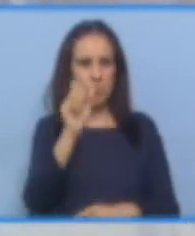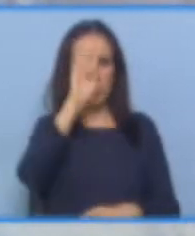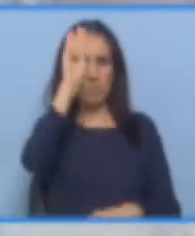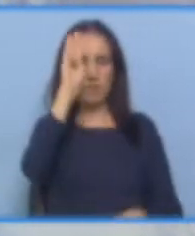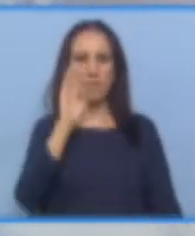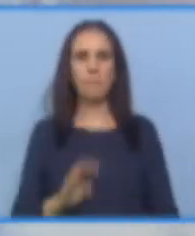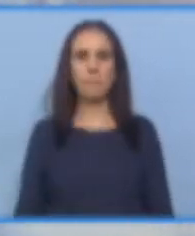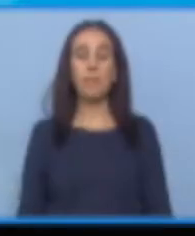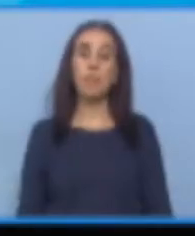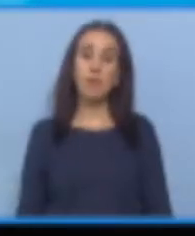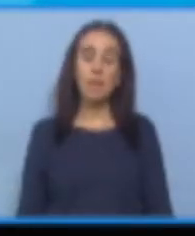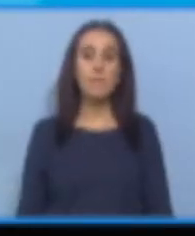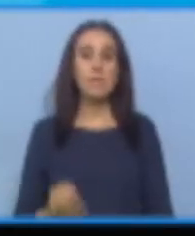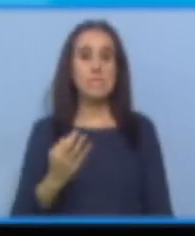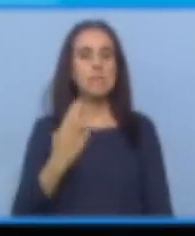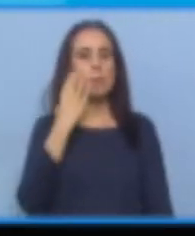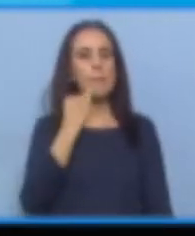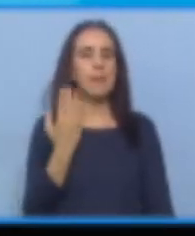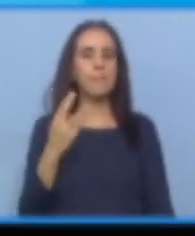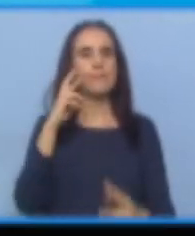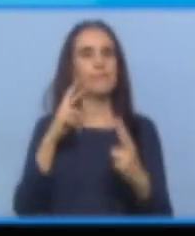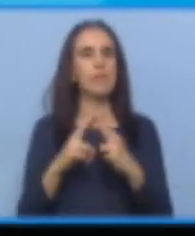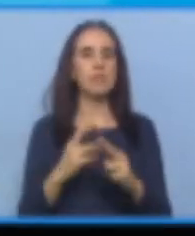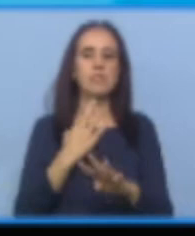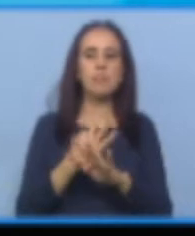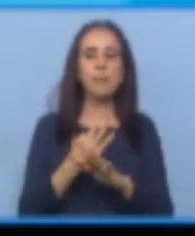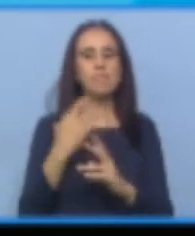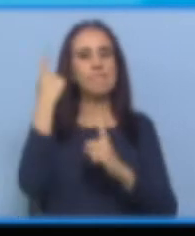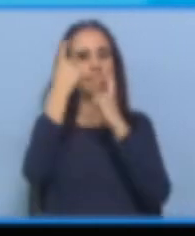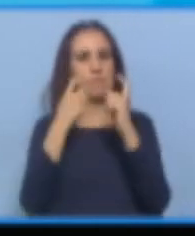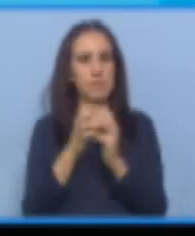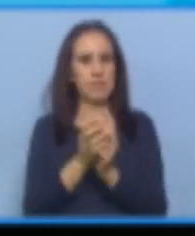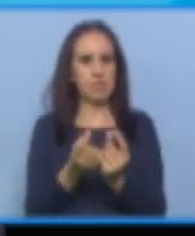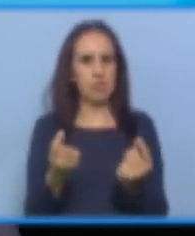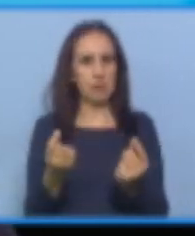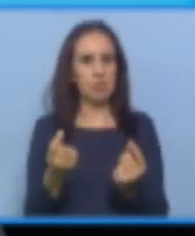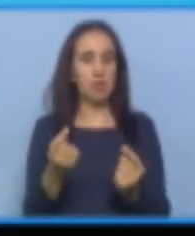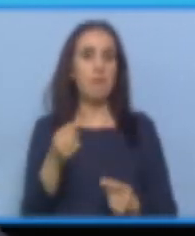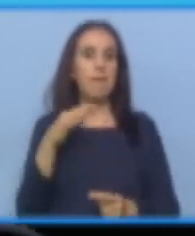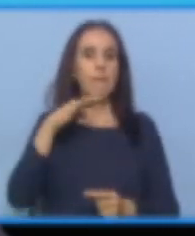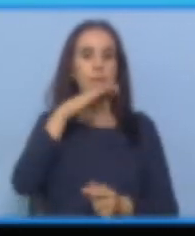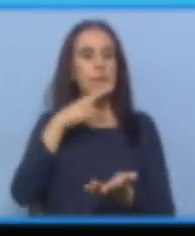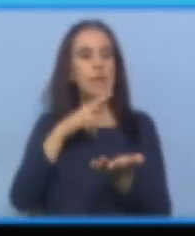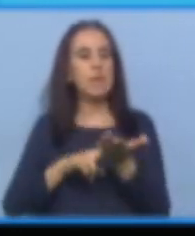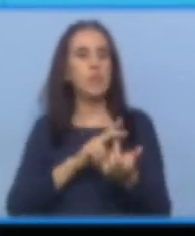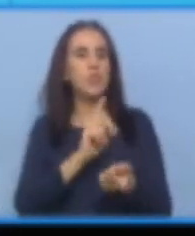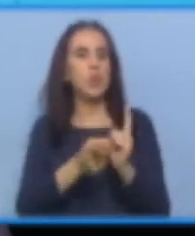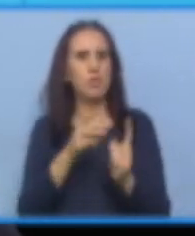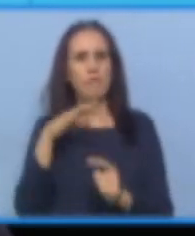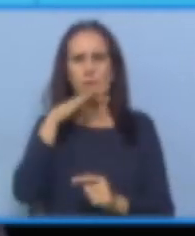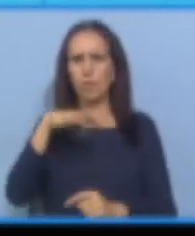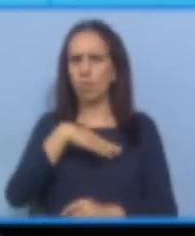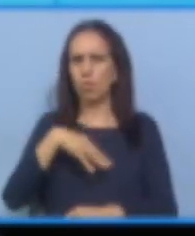Sim, eu penso que este é um encontro para celebrar, para refletir e para rezar. A realidade da família, portanto, com famílias de